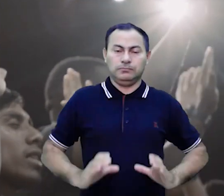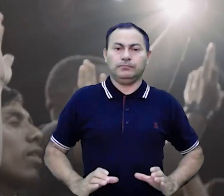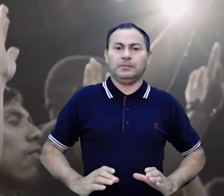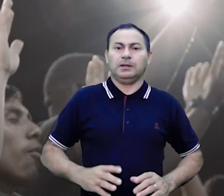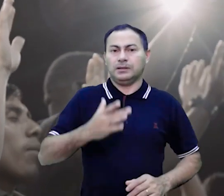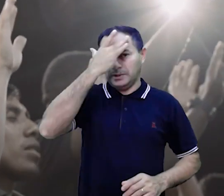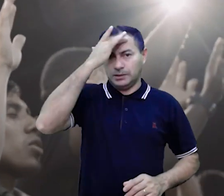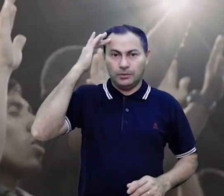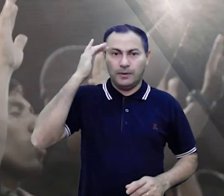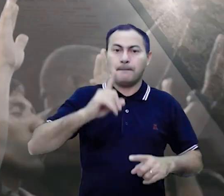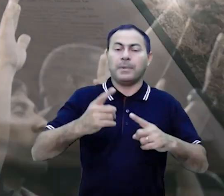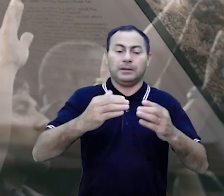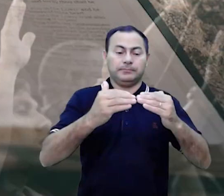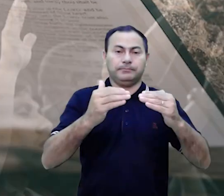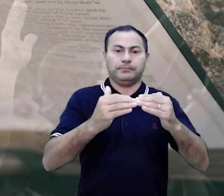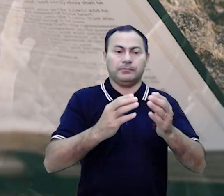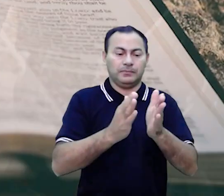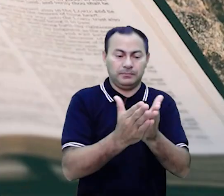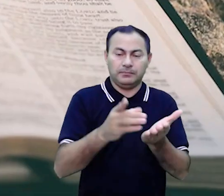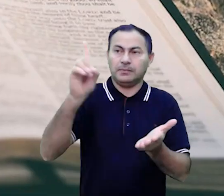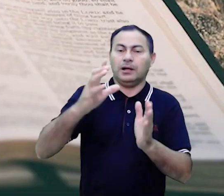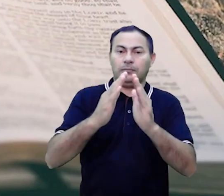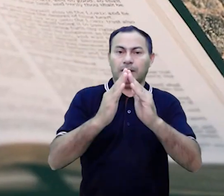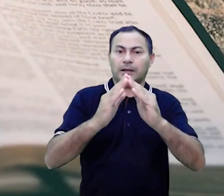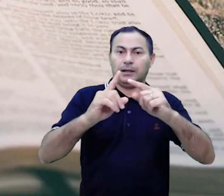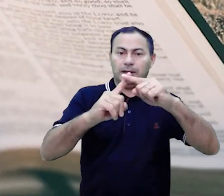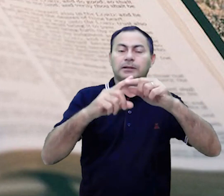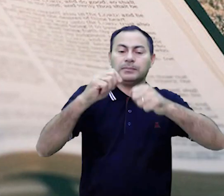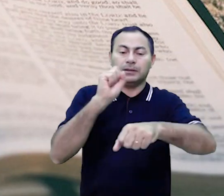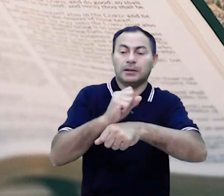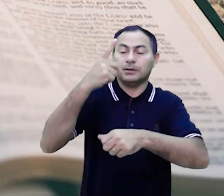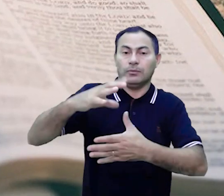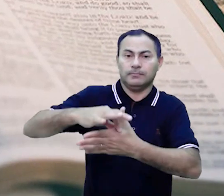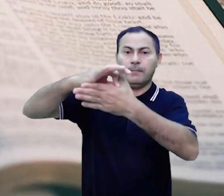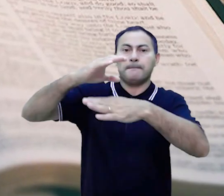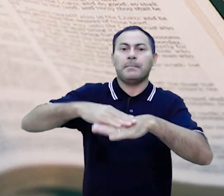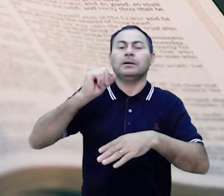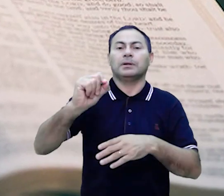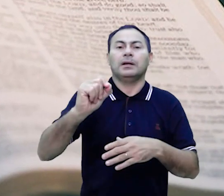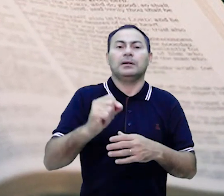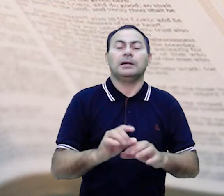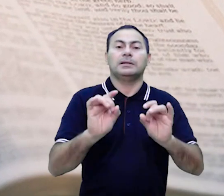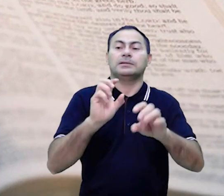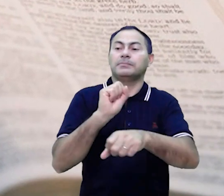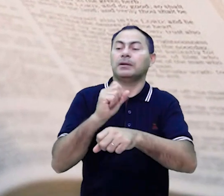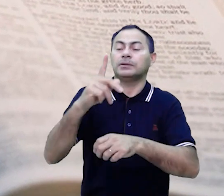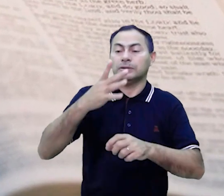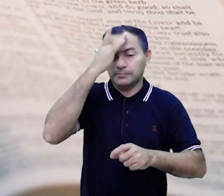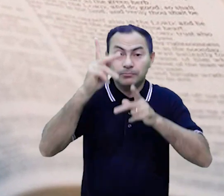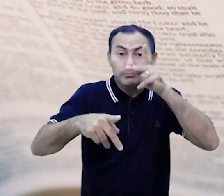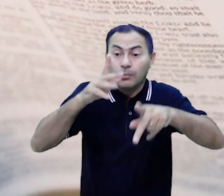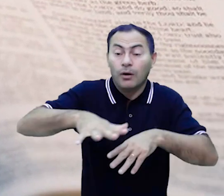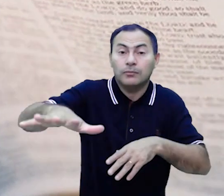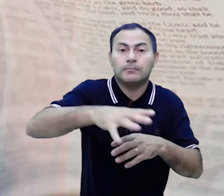determinado comportamento dos membros. Mas, de acordo com as Escrituras, uma igreja deve esperar de seu líder mais do que espera